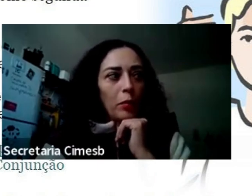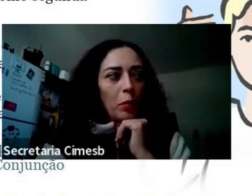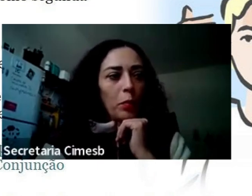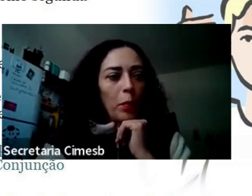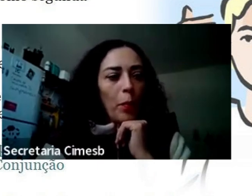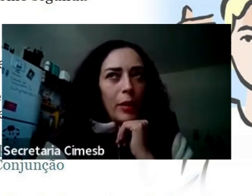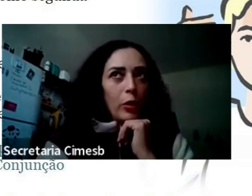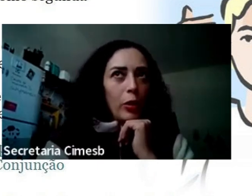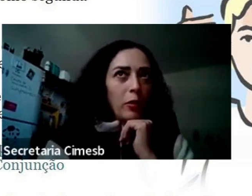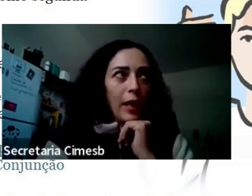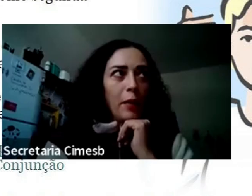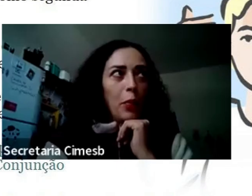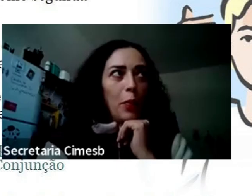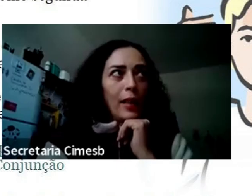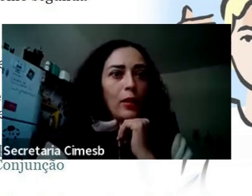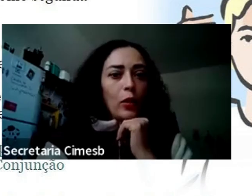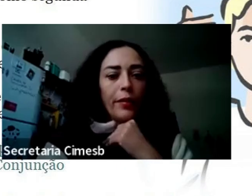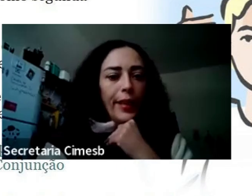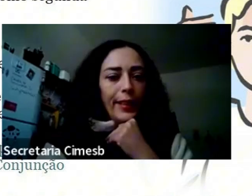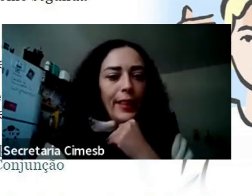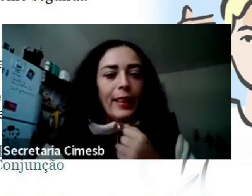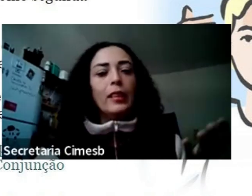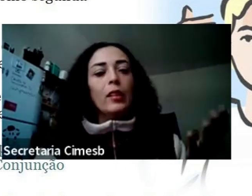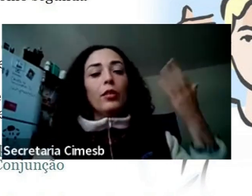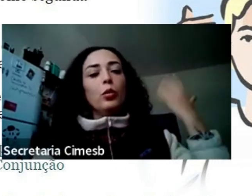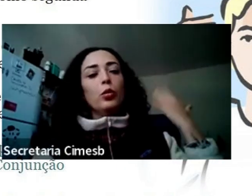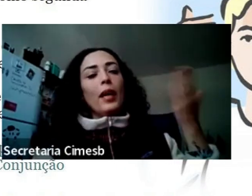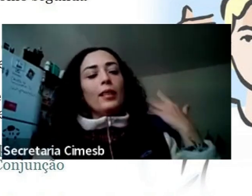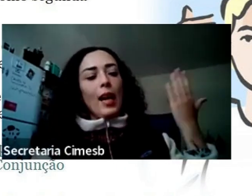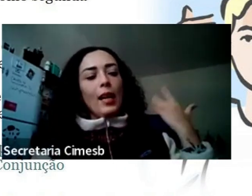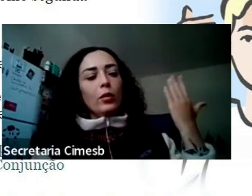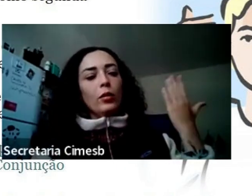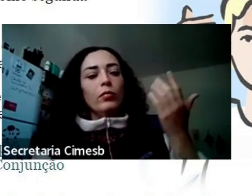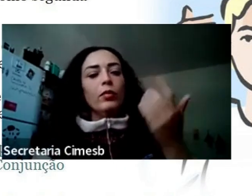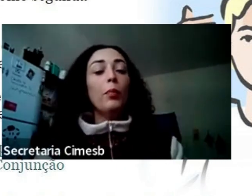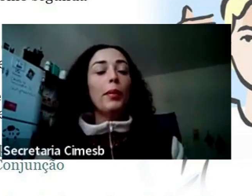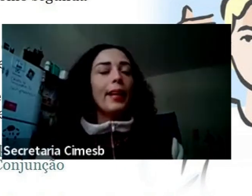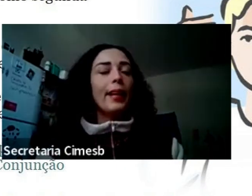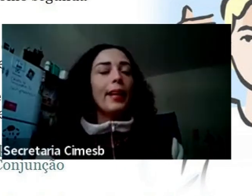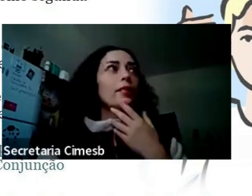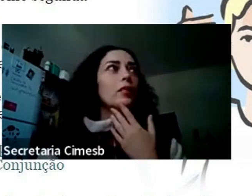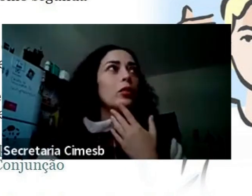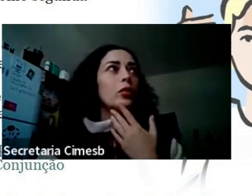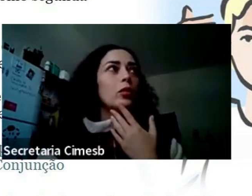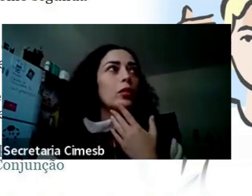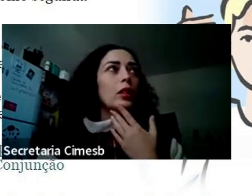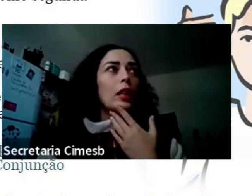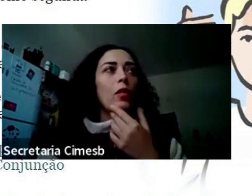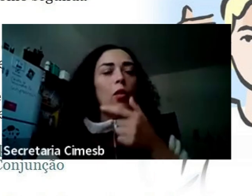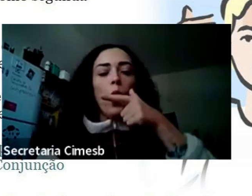de verbo para jogar no tempo, mas como ele vai entender? Então, eu uso passado. Eu vou pegar aqui